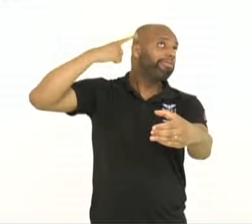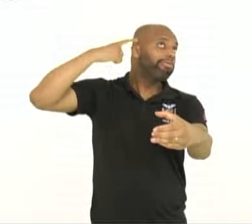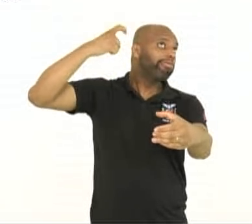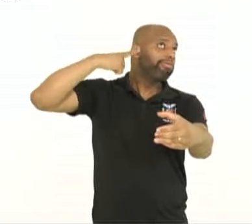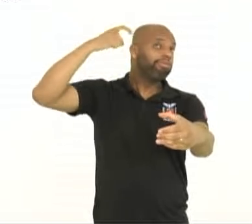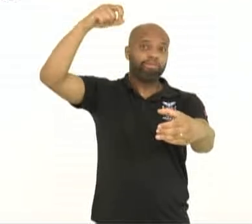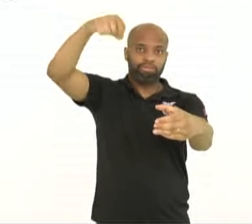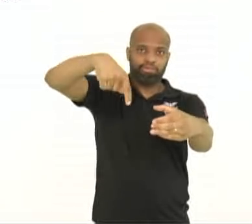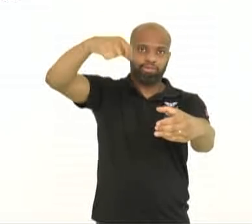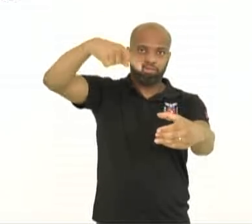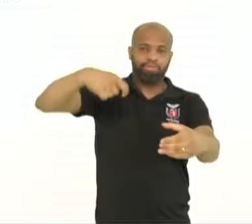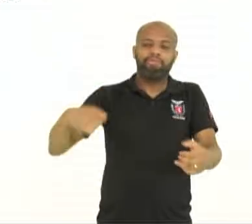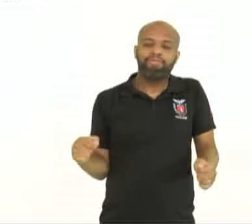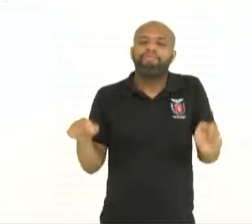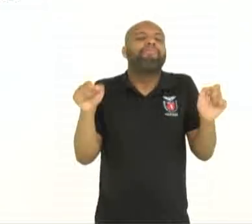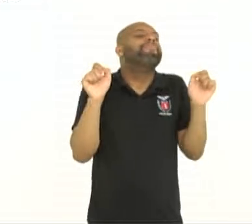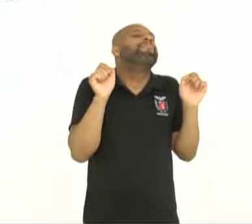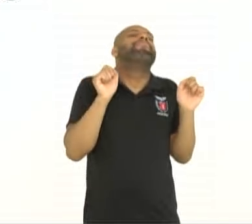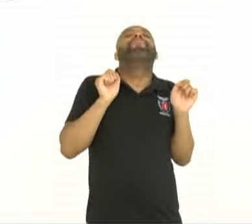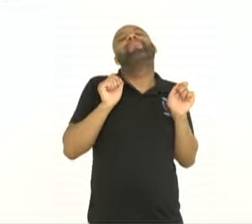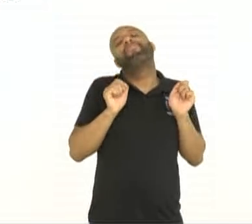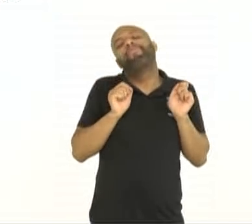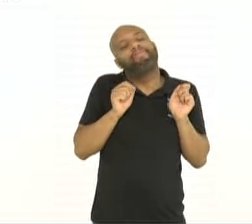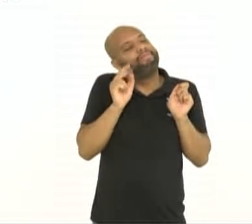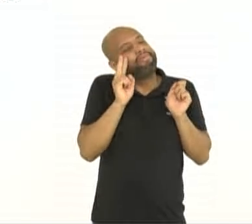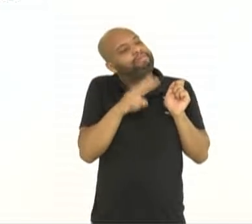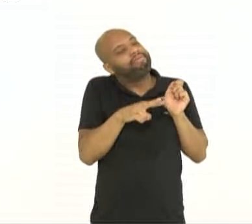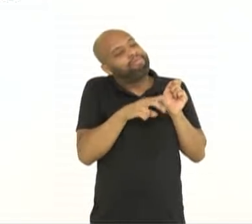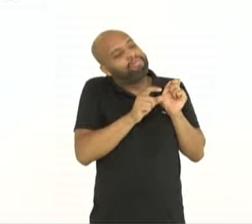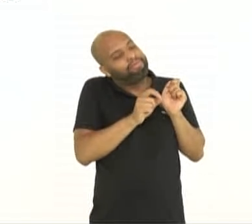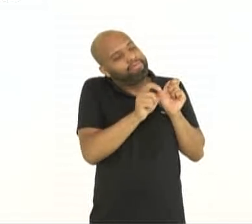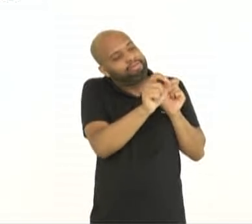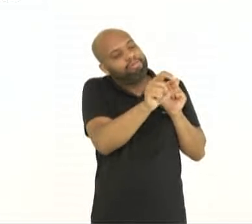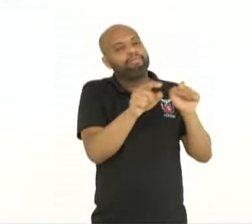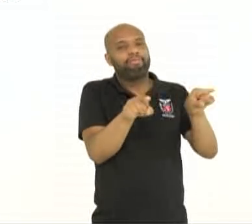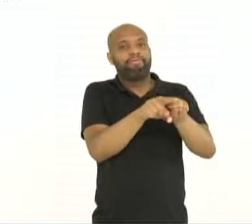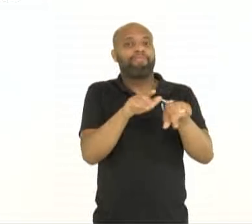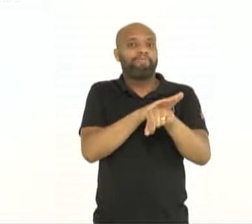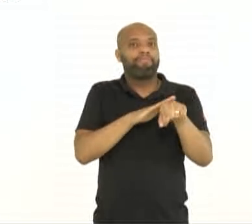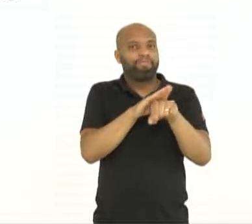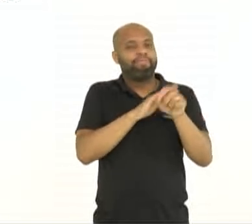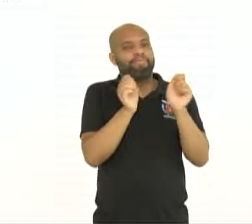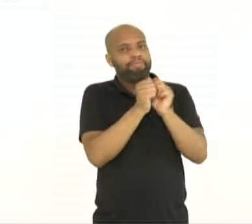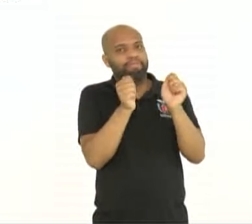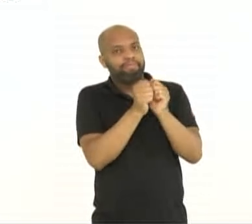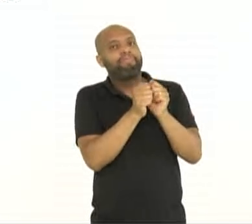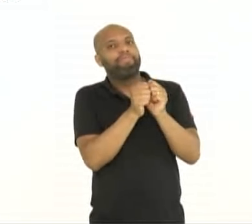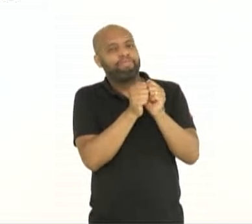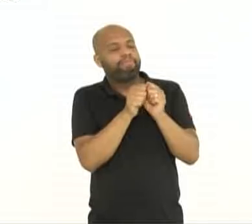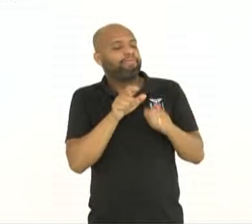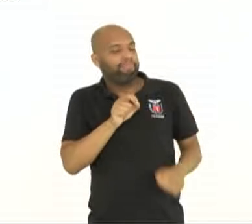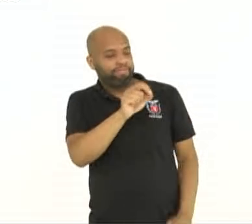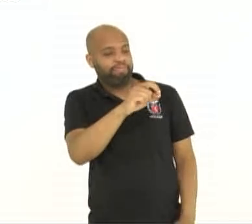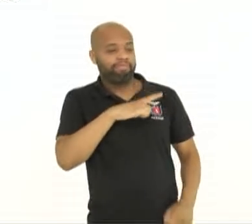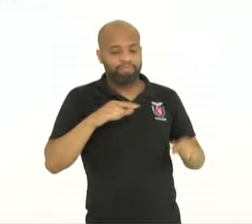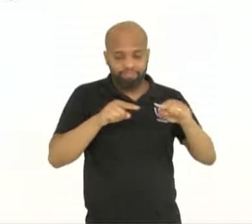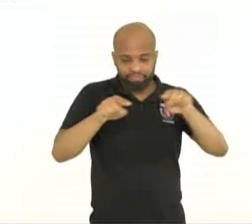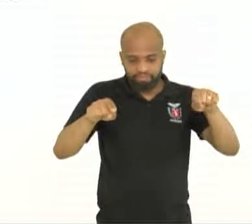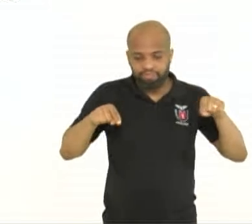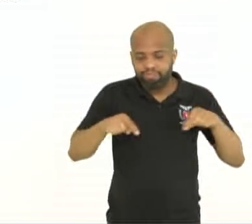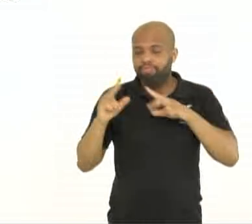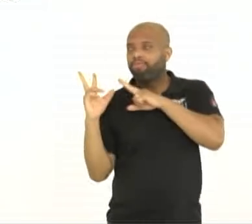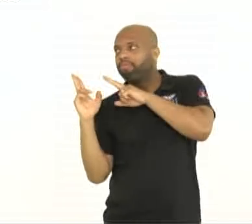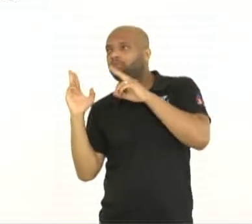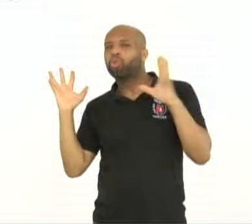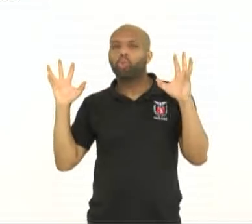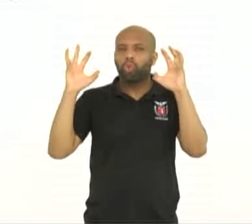ouvindo, enrolado no cobertor, olhando as formigas e conversando com elas. O quarto meio escuro,